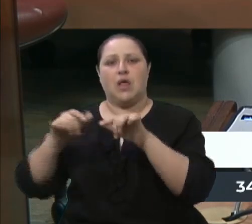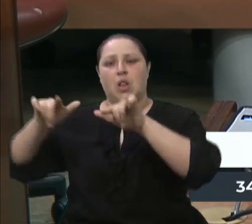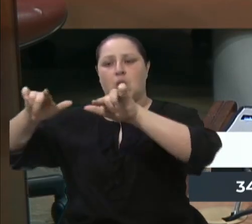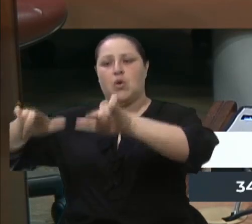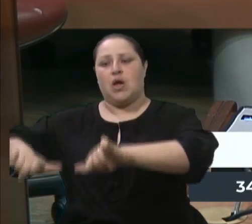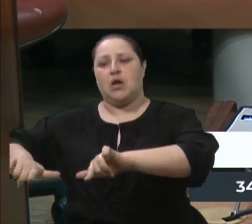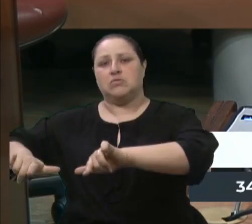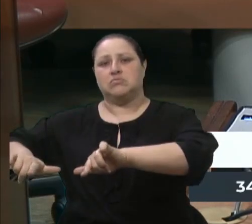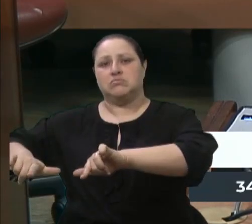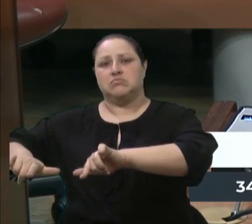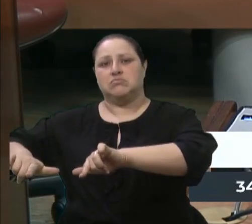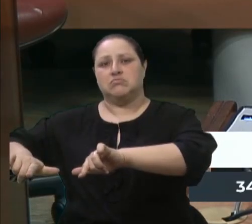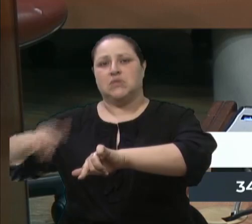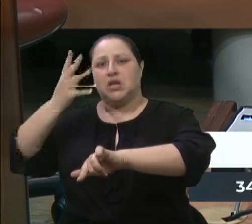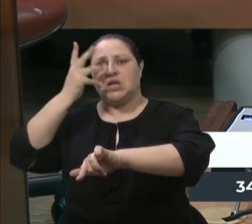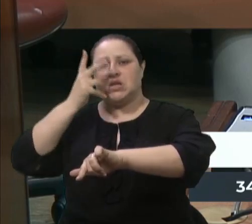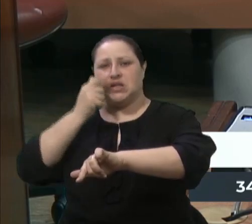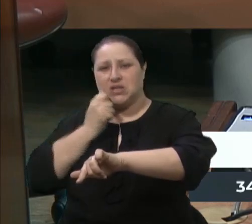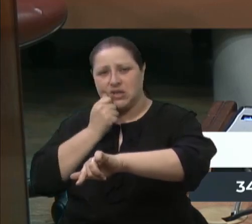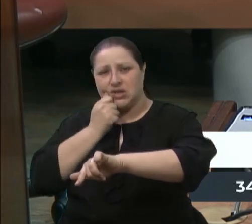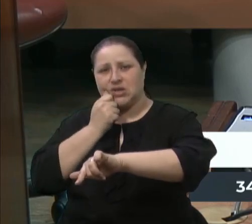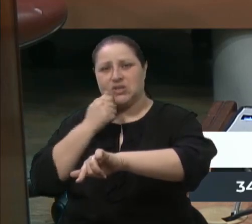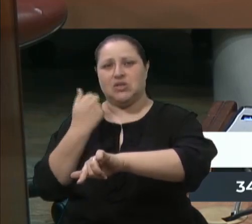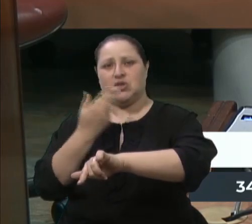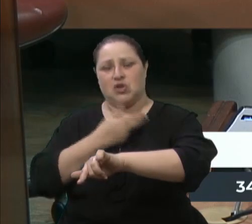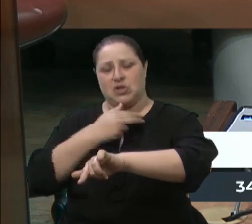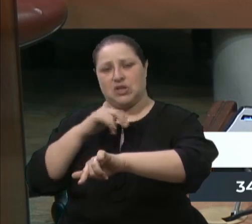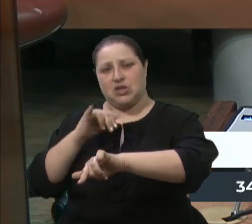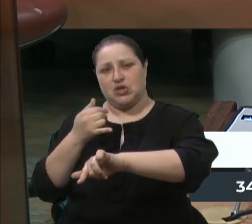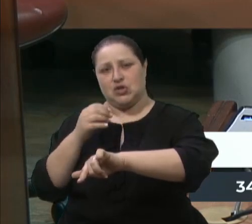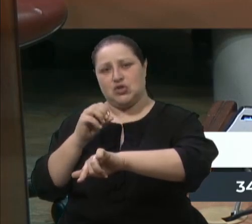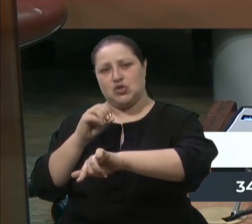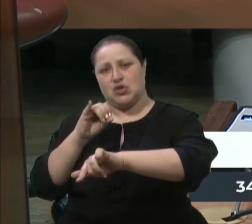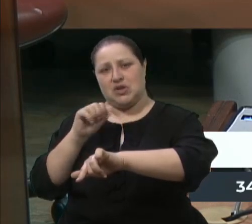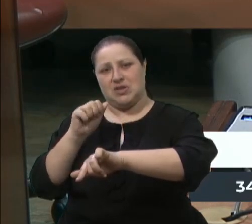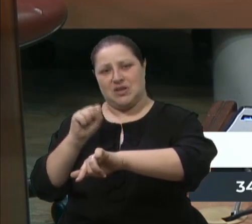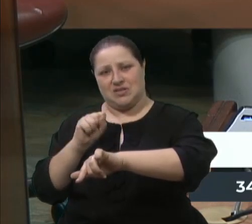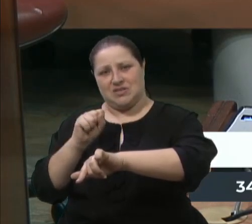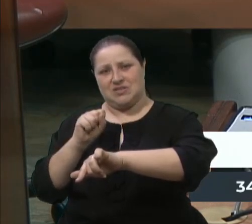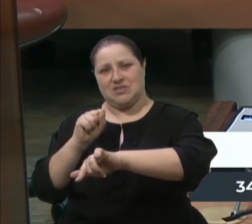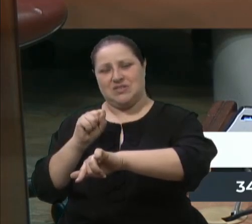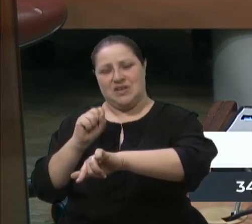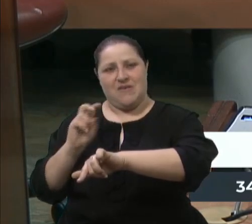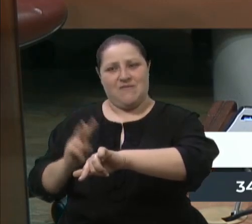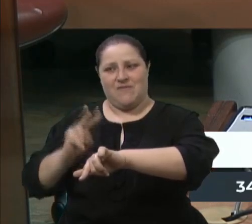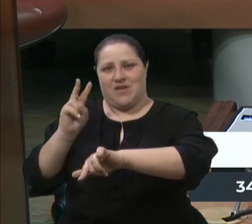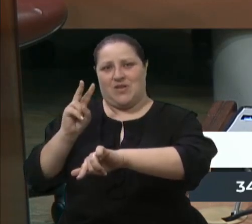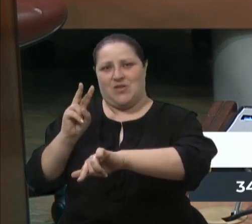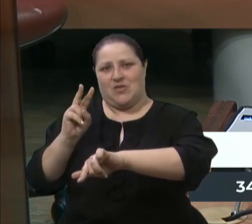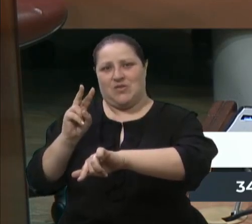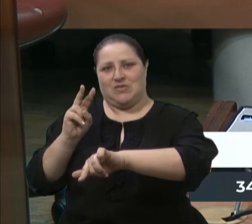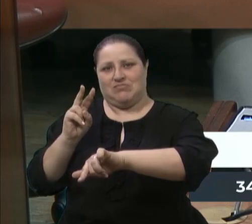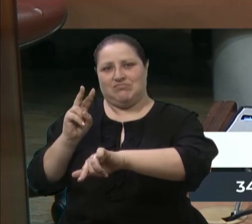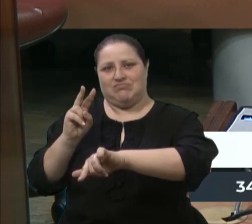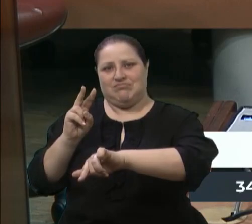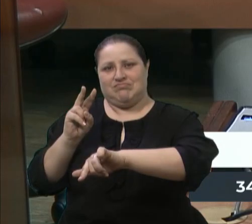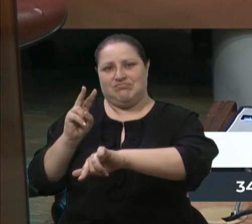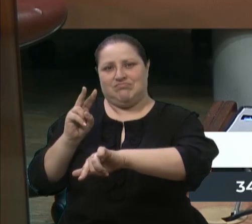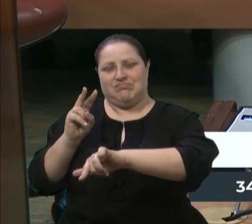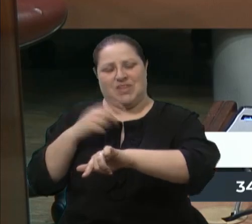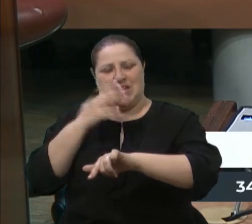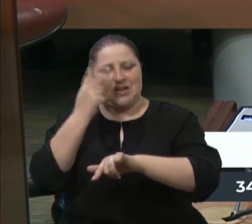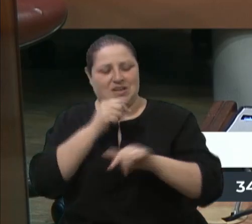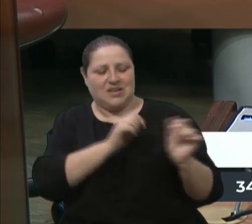colocando essas nossas joias sem olhar, sem qualidade do prédio,